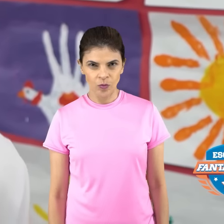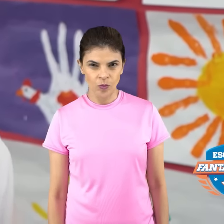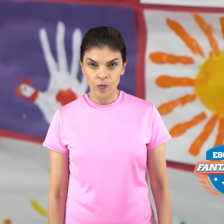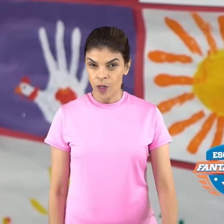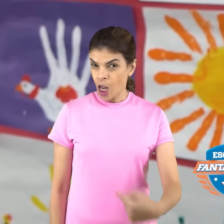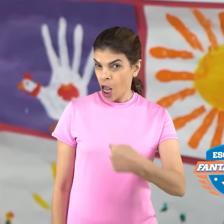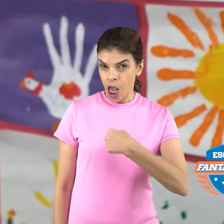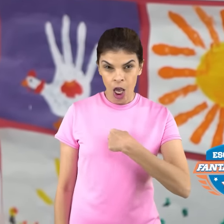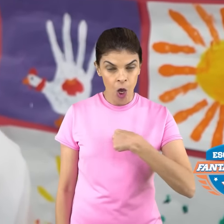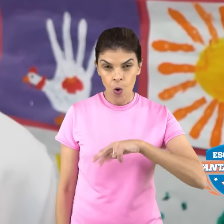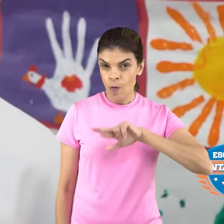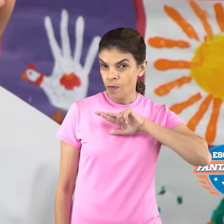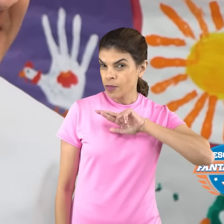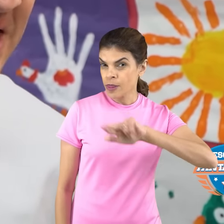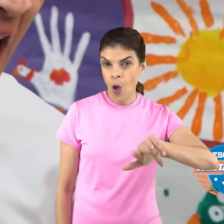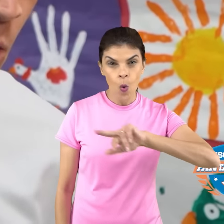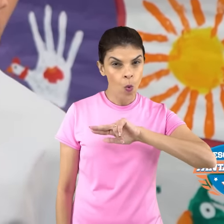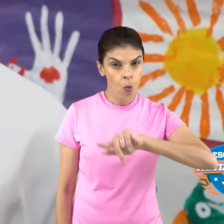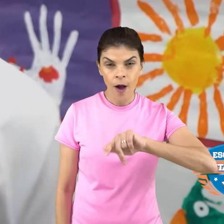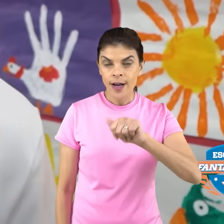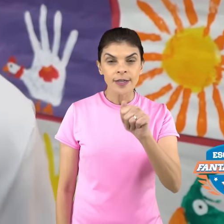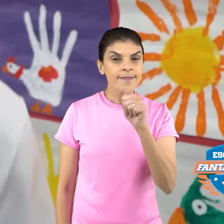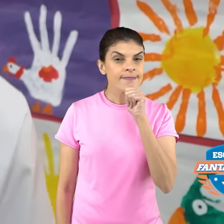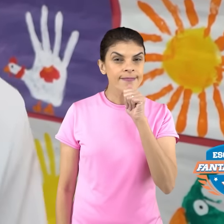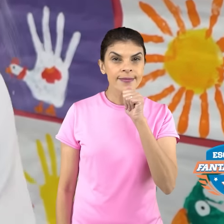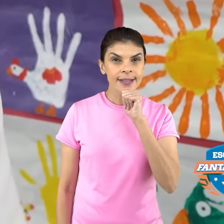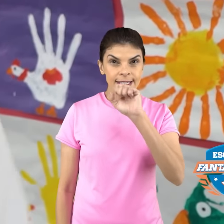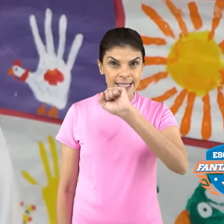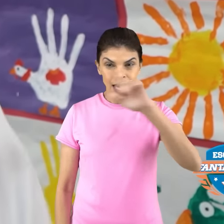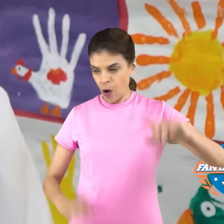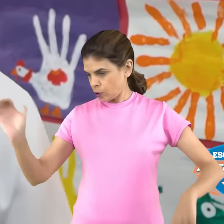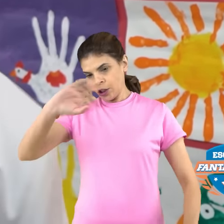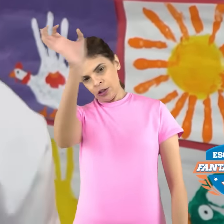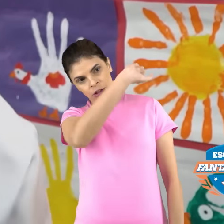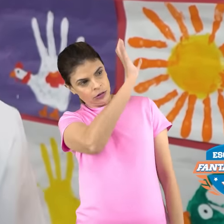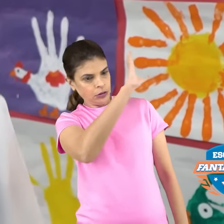Eu não sou sem sal.